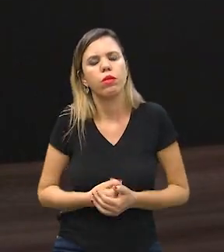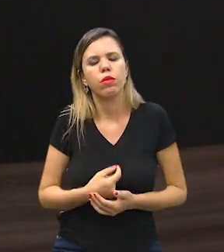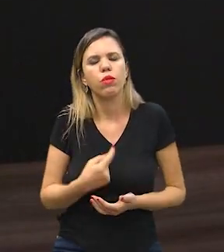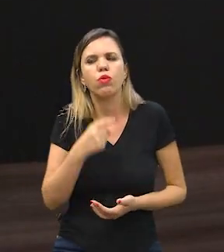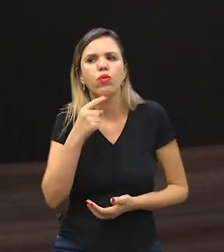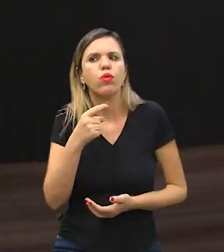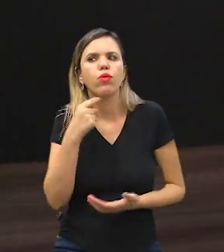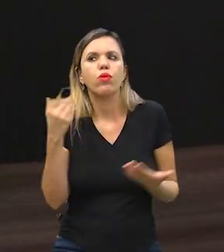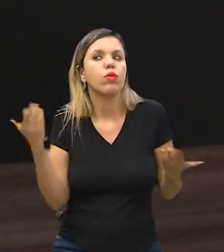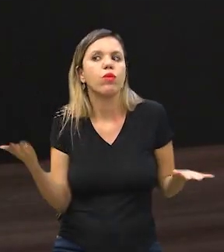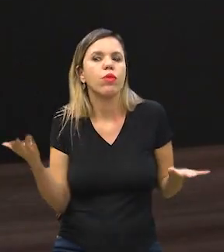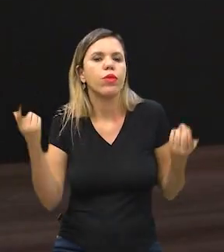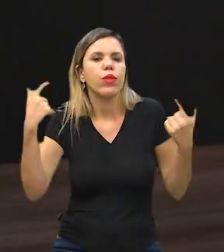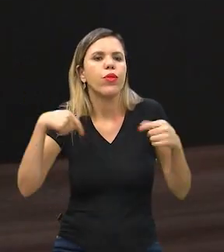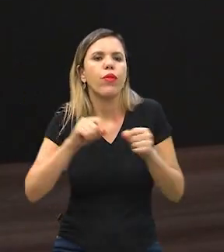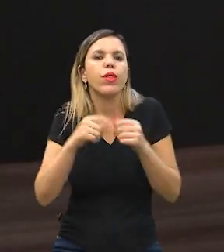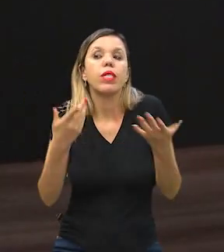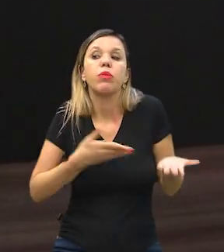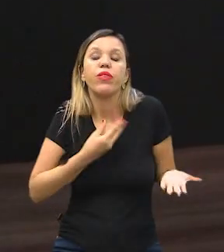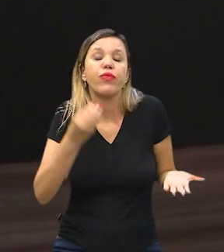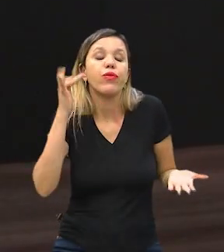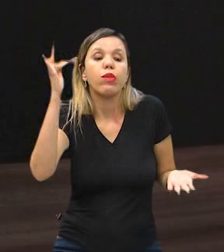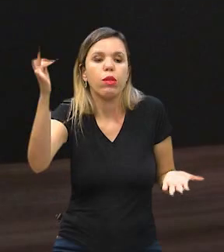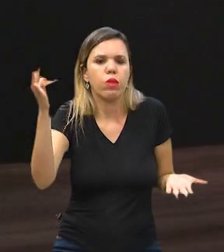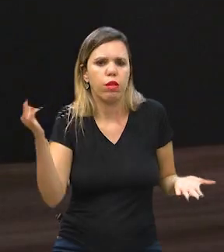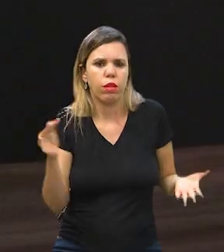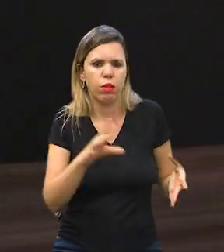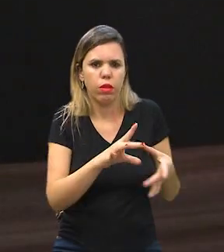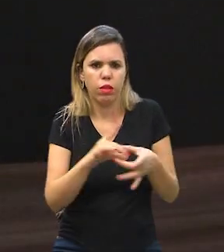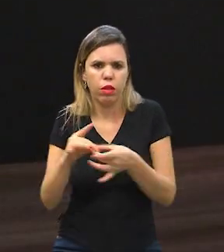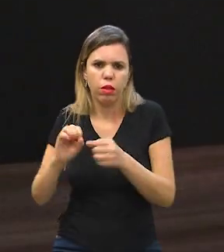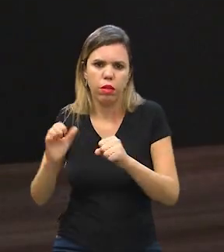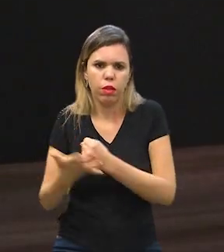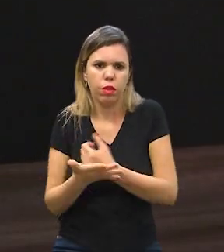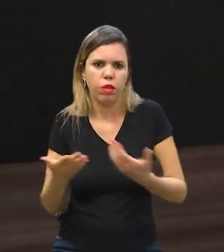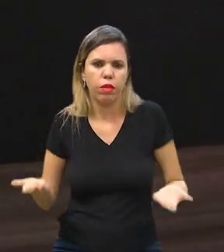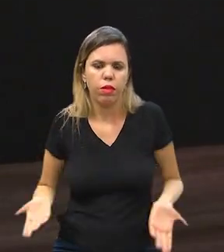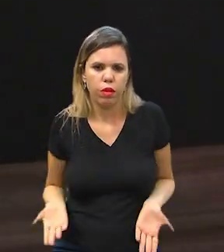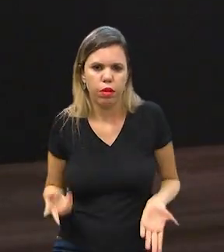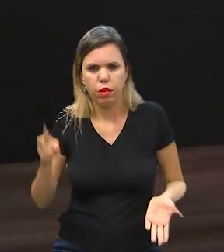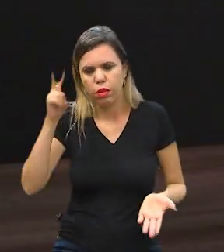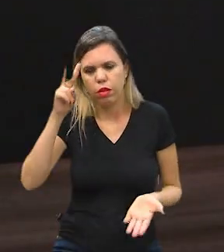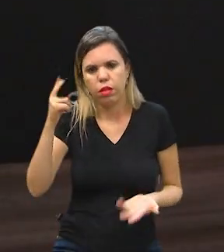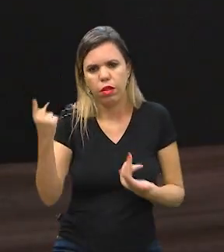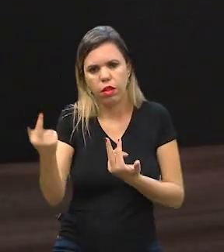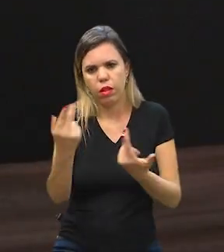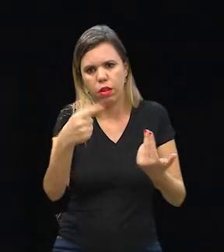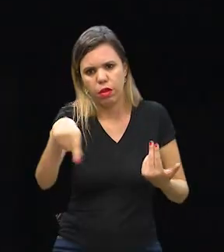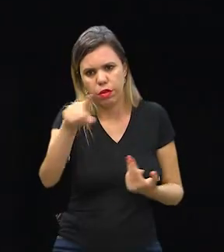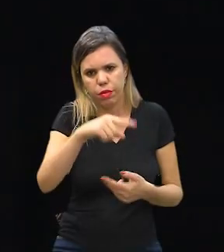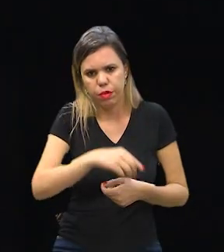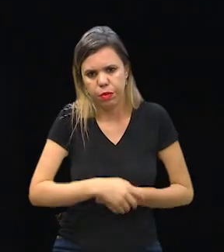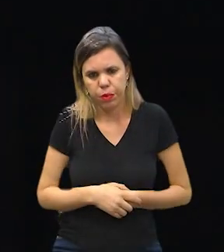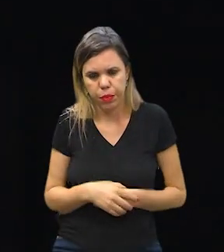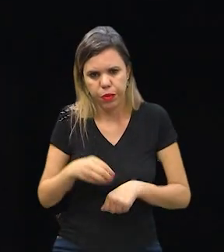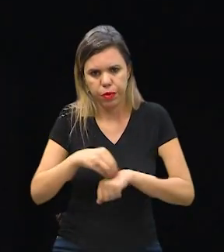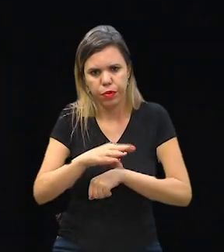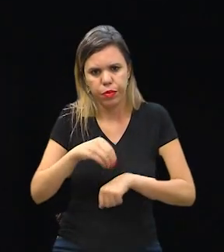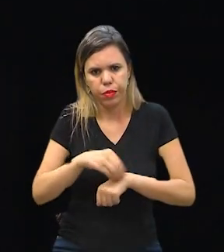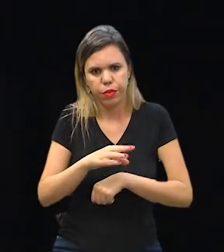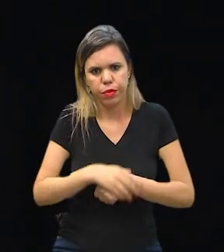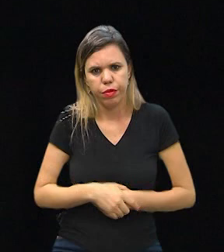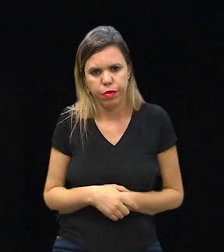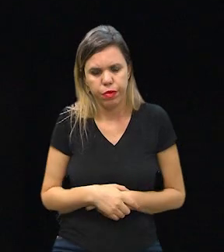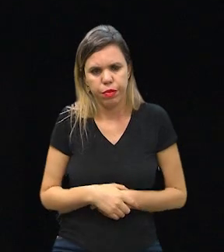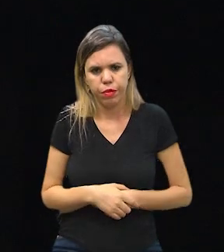se perguntando, olha, o que eu vou fazer do meu futuro num contexto de pandemia. Histórias como a de vocês traz